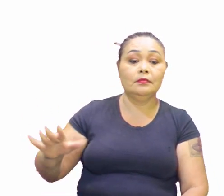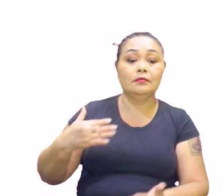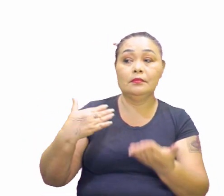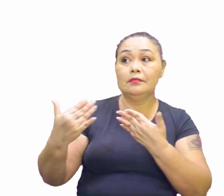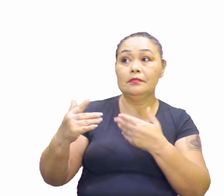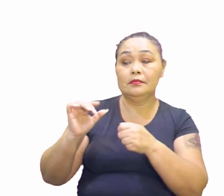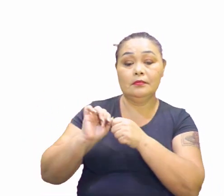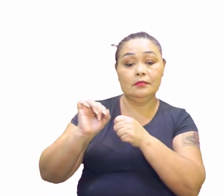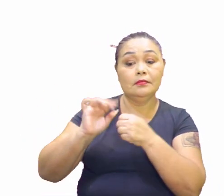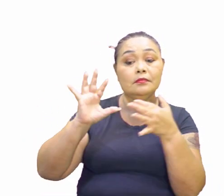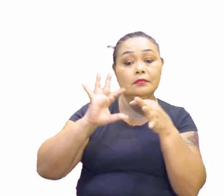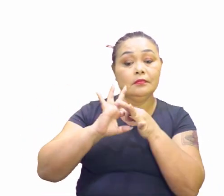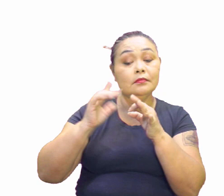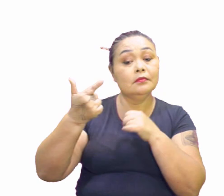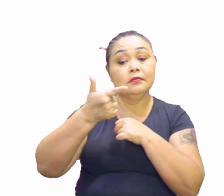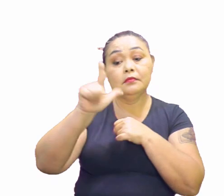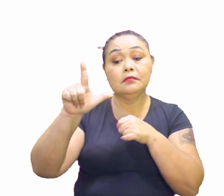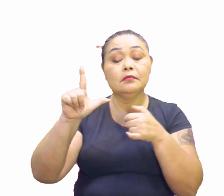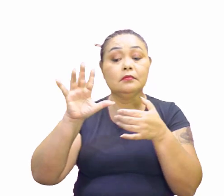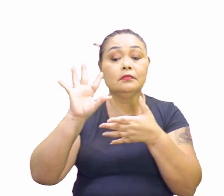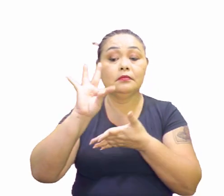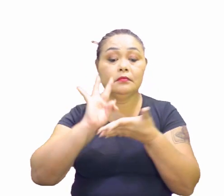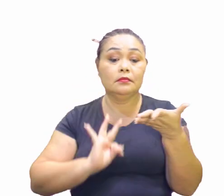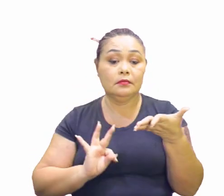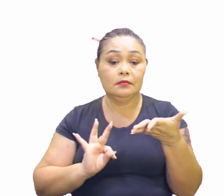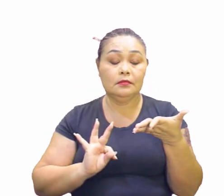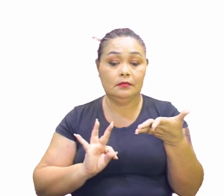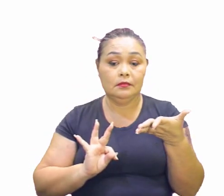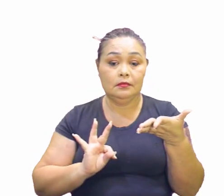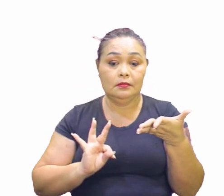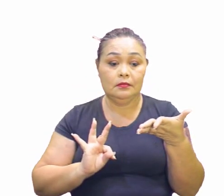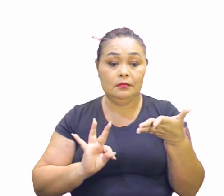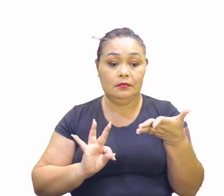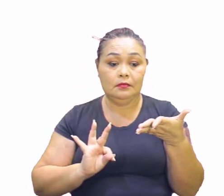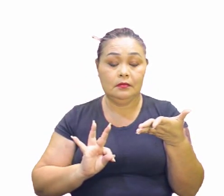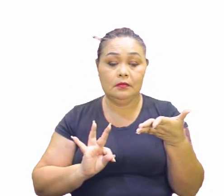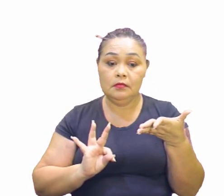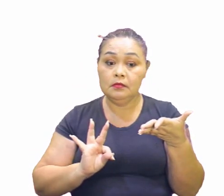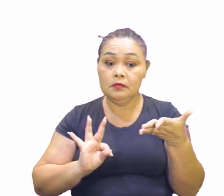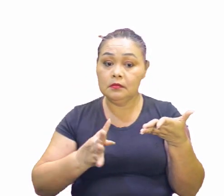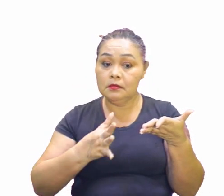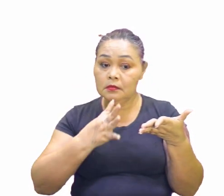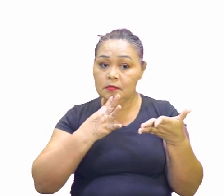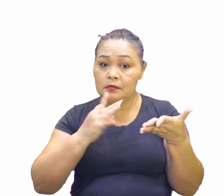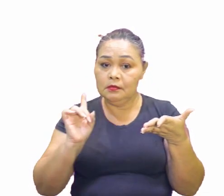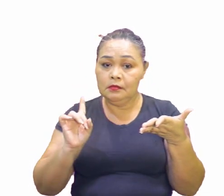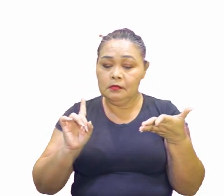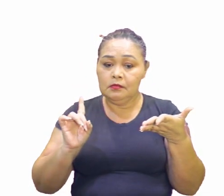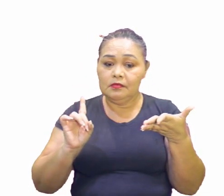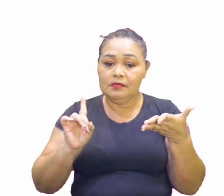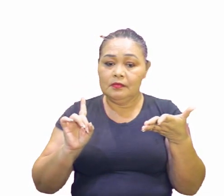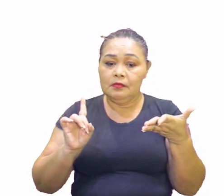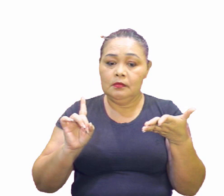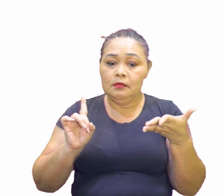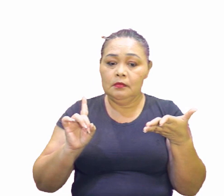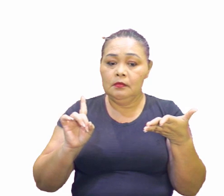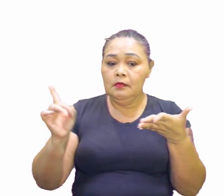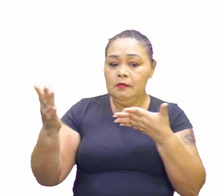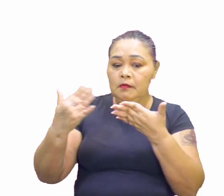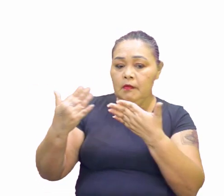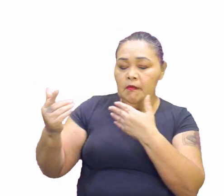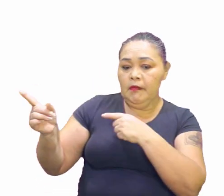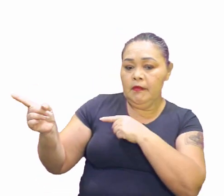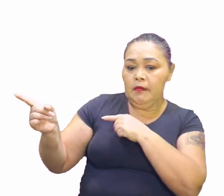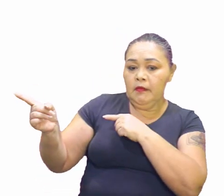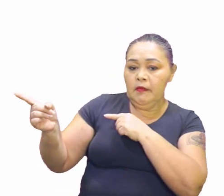conversa, esse texto está conversando com outro texto, ou só se você não tiver ligado. Isso Olha aqui aí lembra